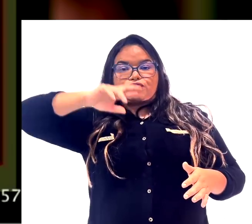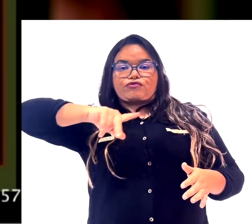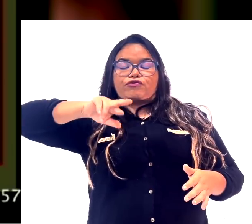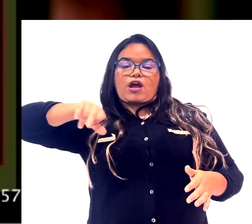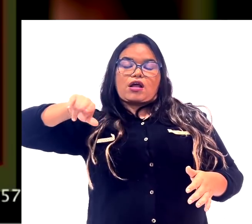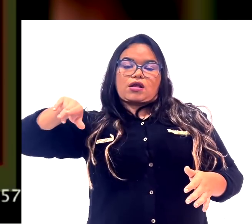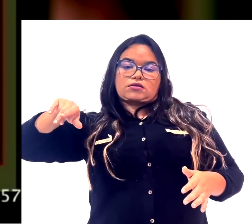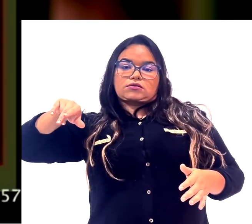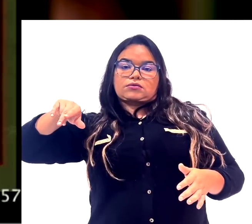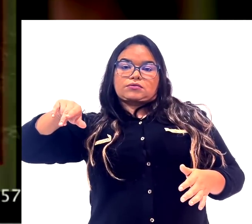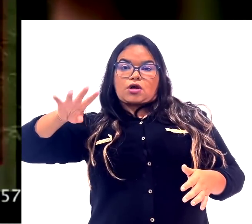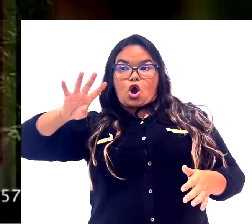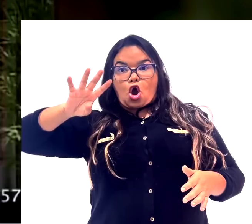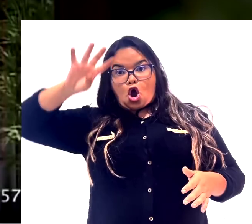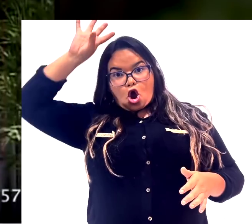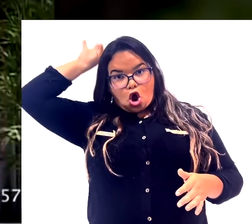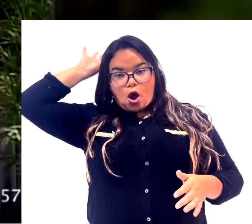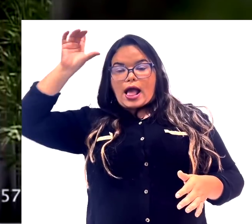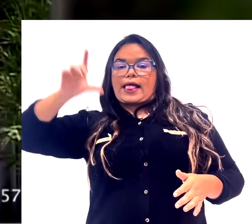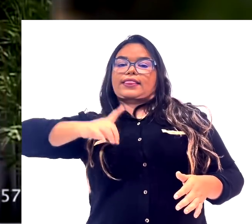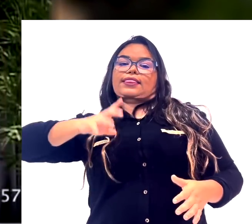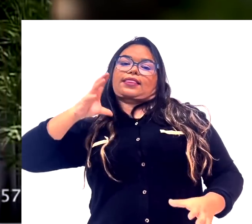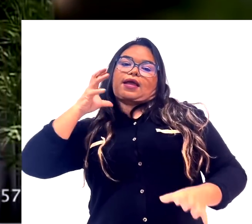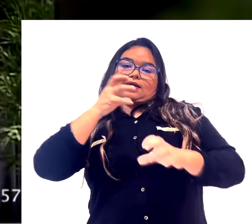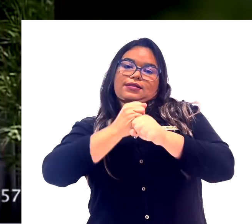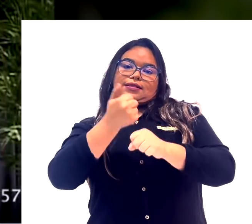Portanto, de Roma se levantariam 10 reinos,